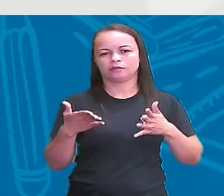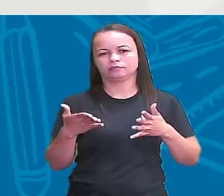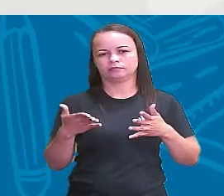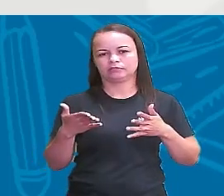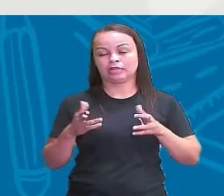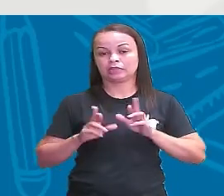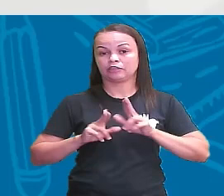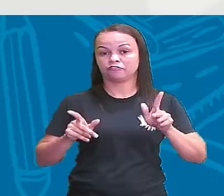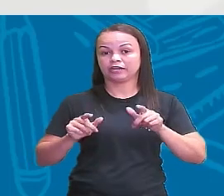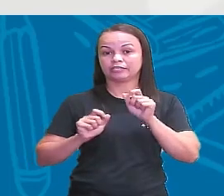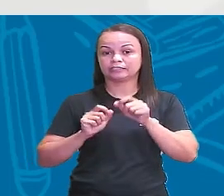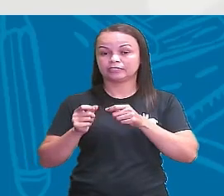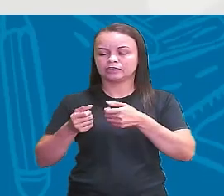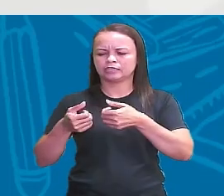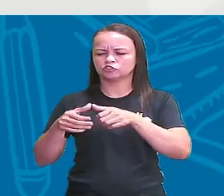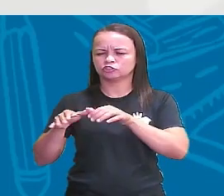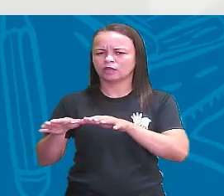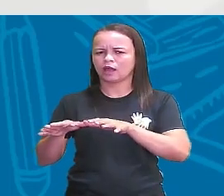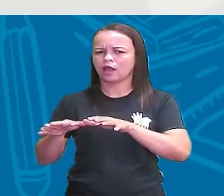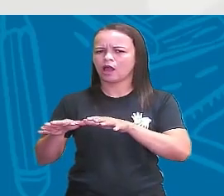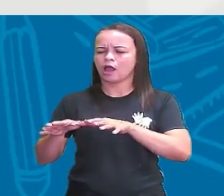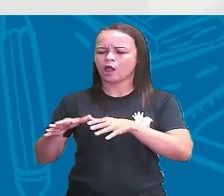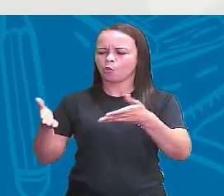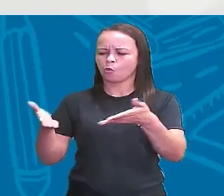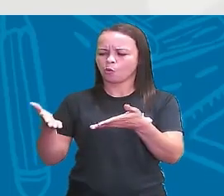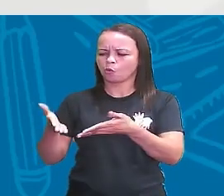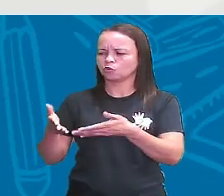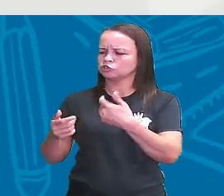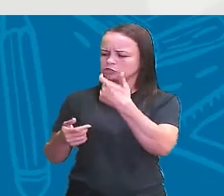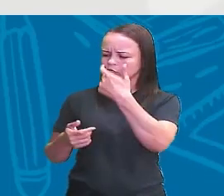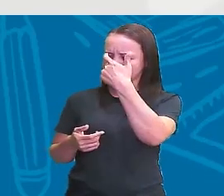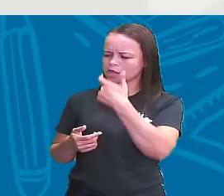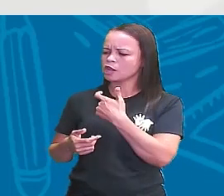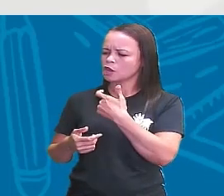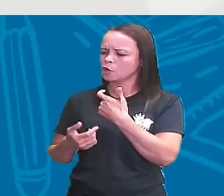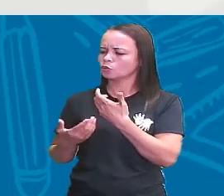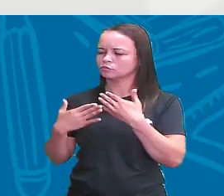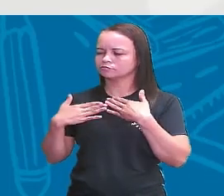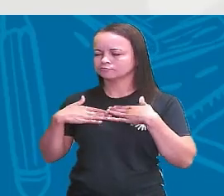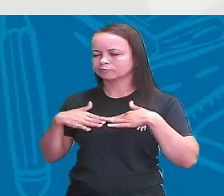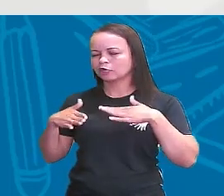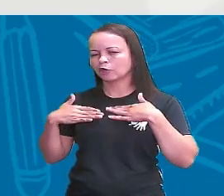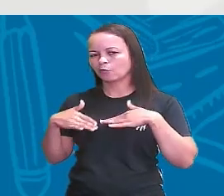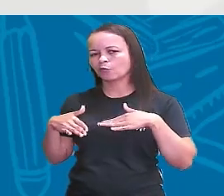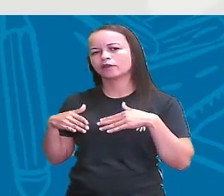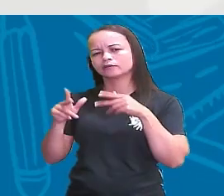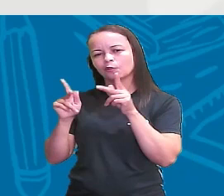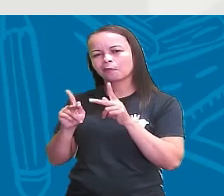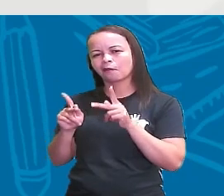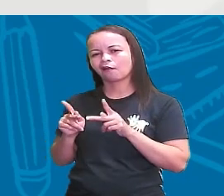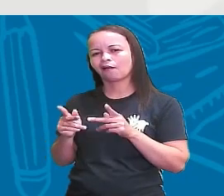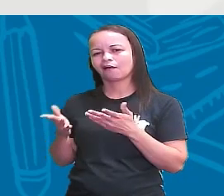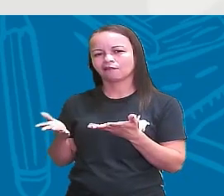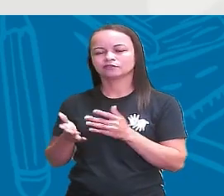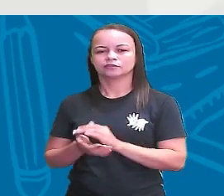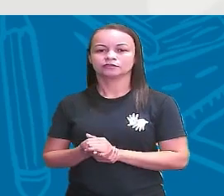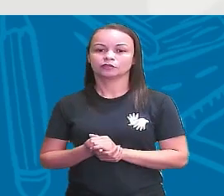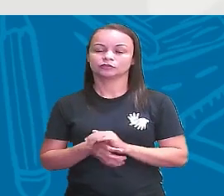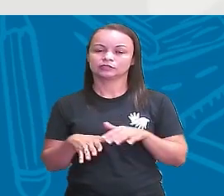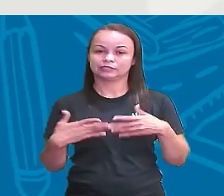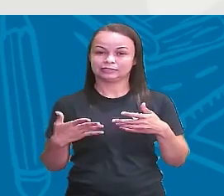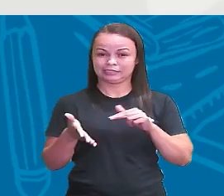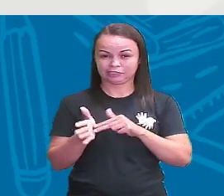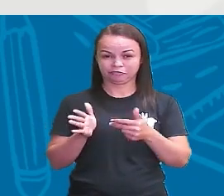estar tranquila. Eu estou tranquila neste momento, mas não significa que eu seja uma